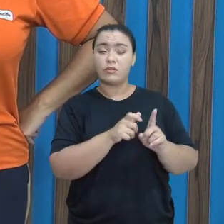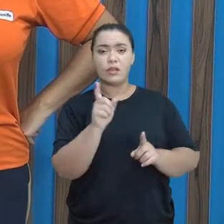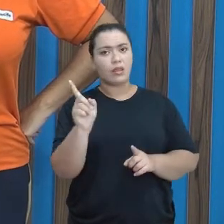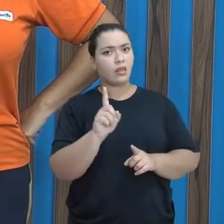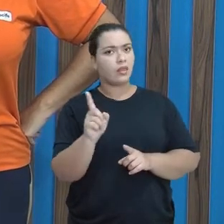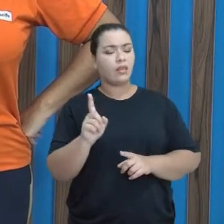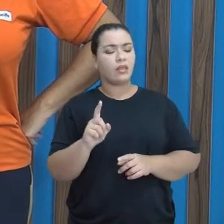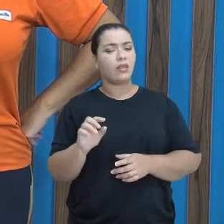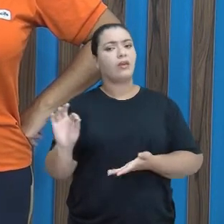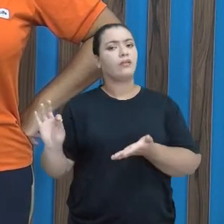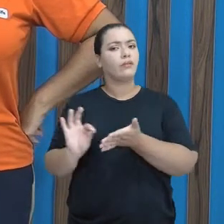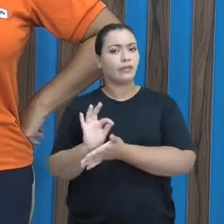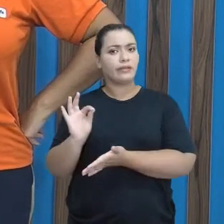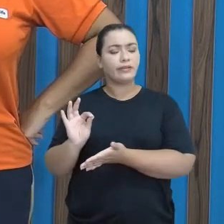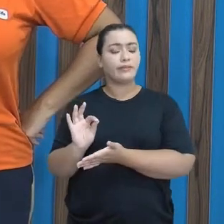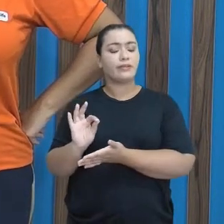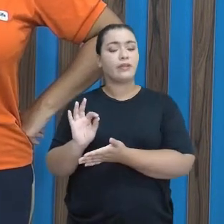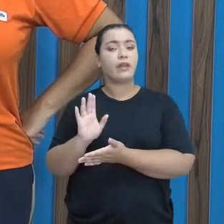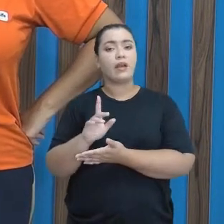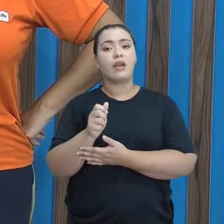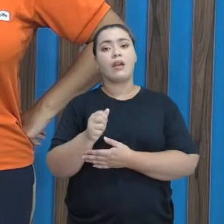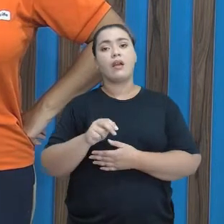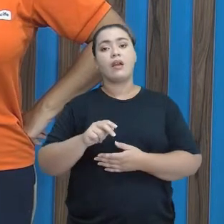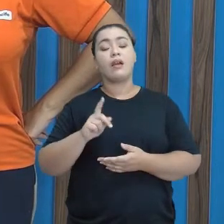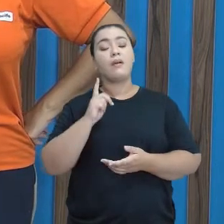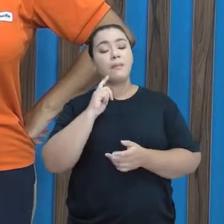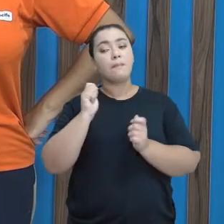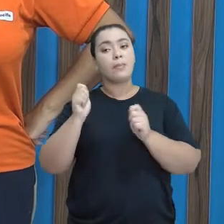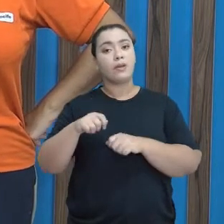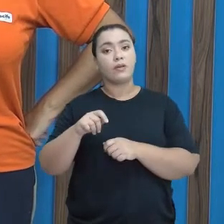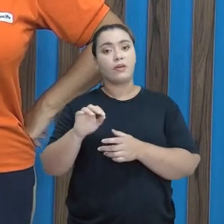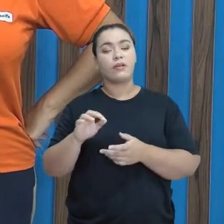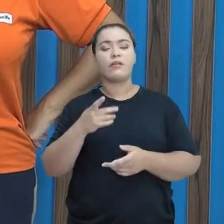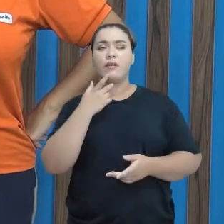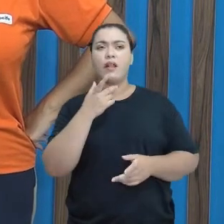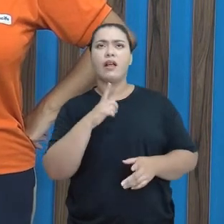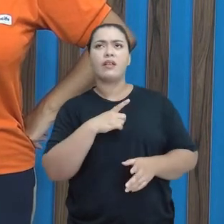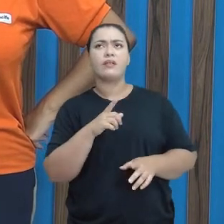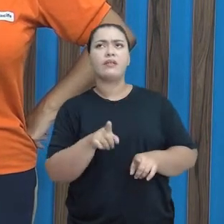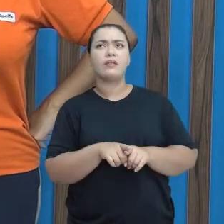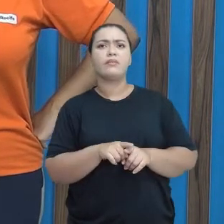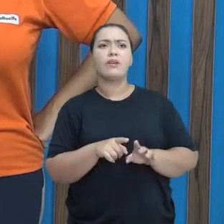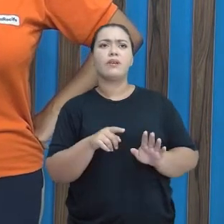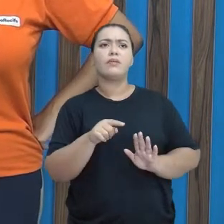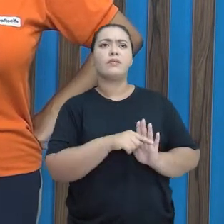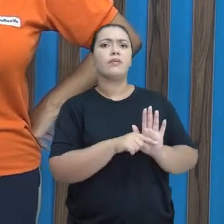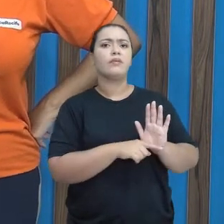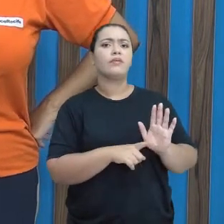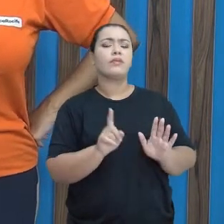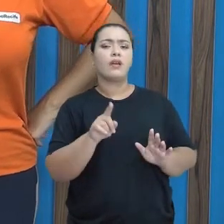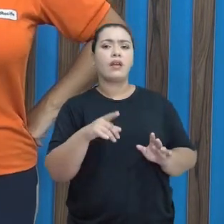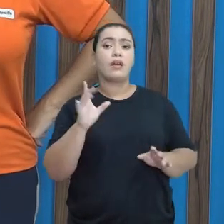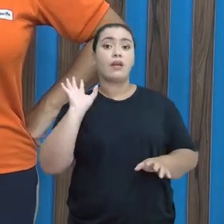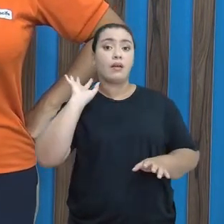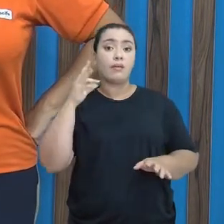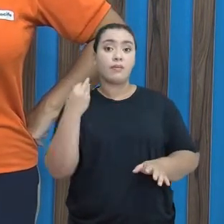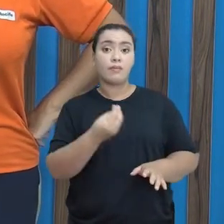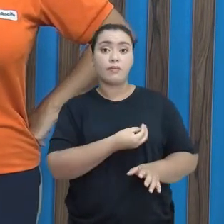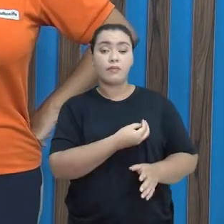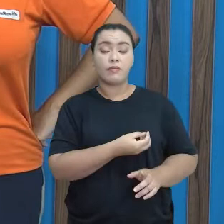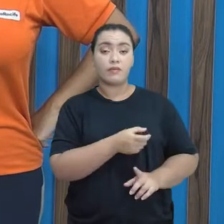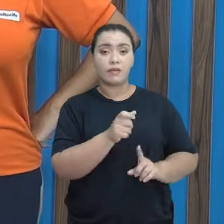Então, às vezes você tem um biógrafo, um projeto editorial de biografia,